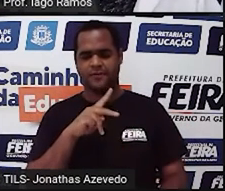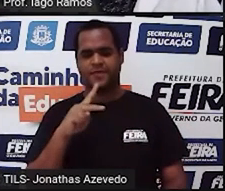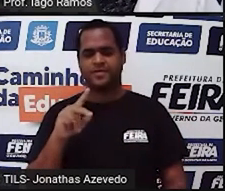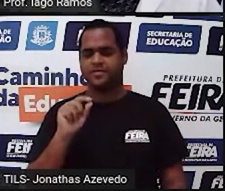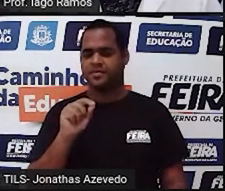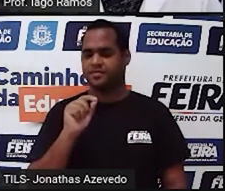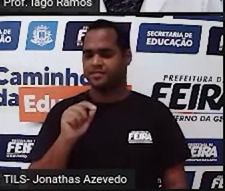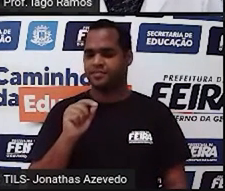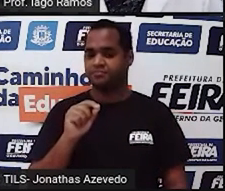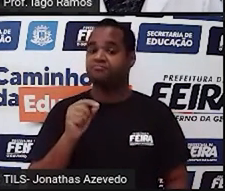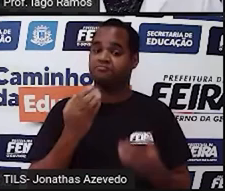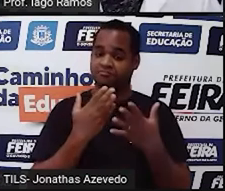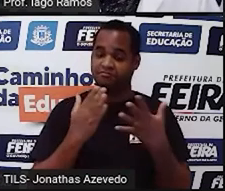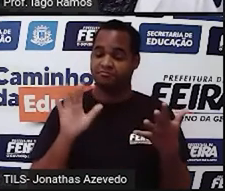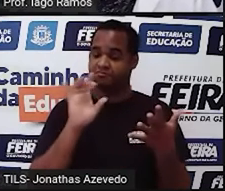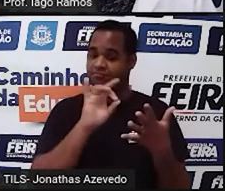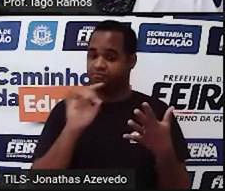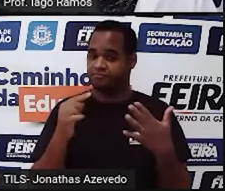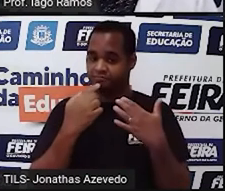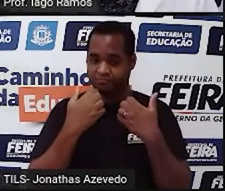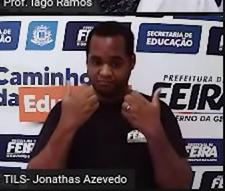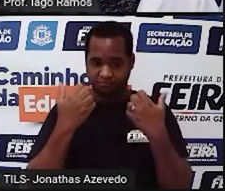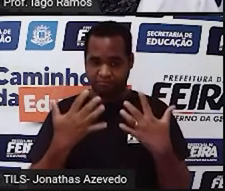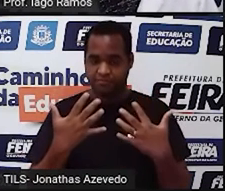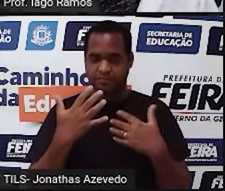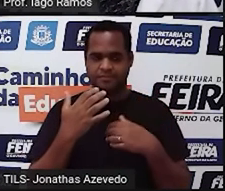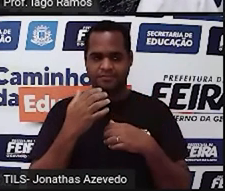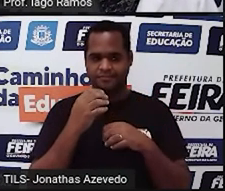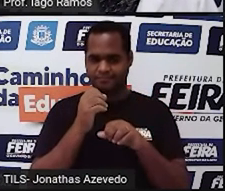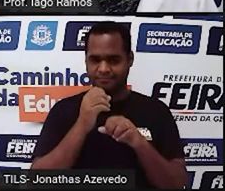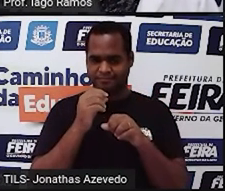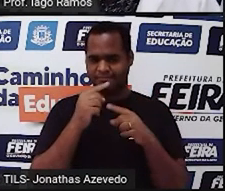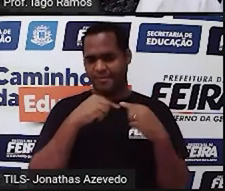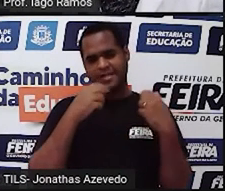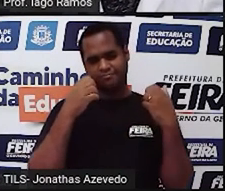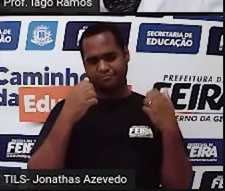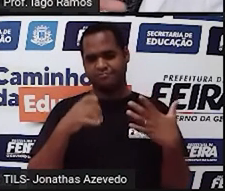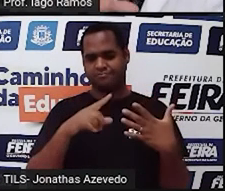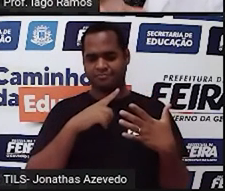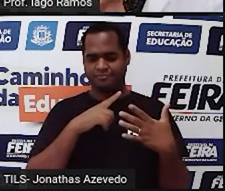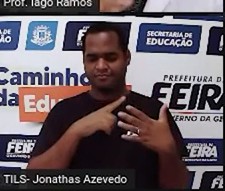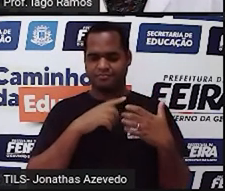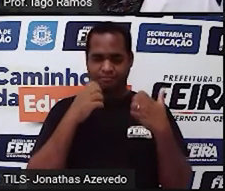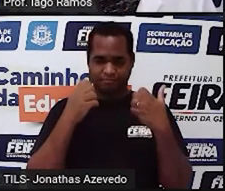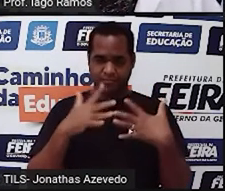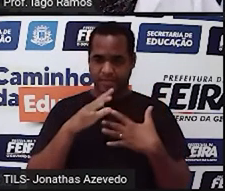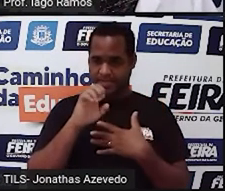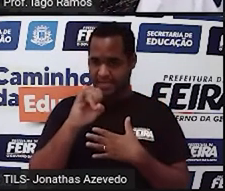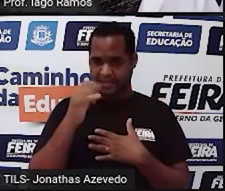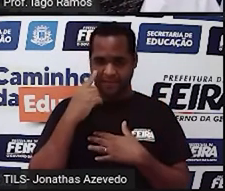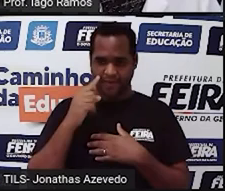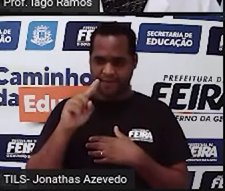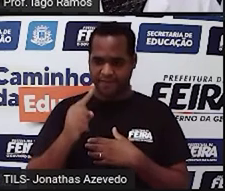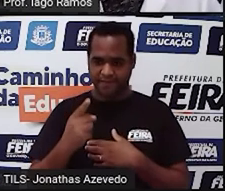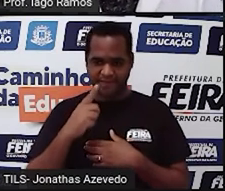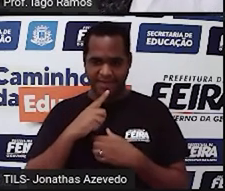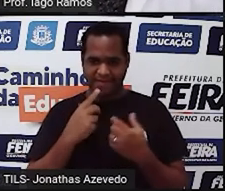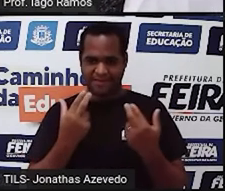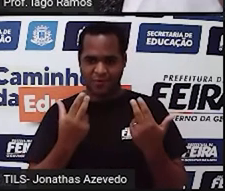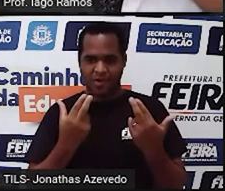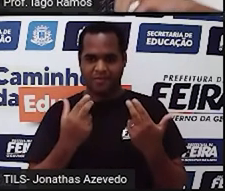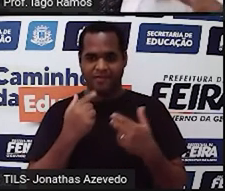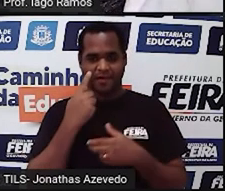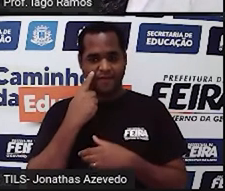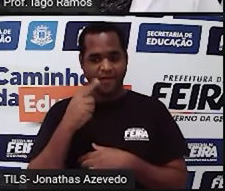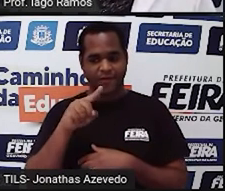o senhor disse também alguns algum tempinho atrás que se na frente da, é igual eu